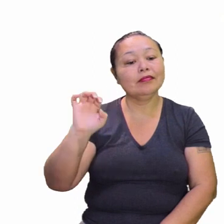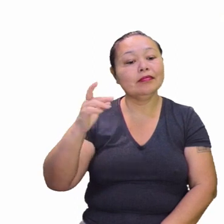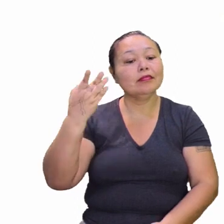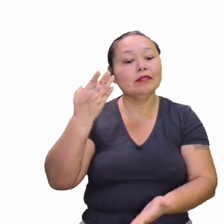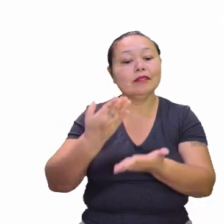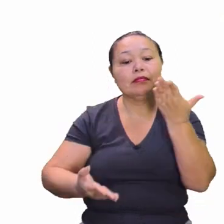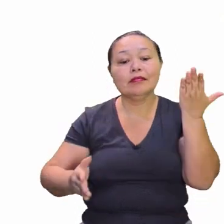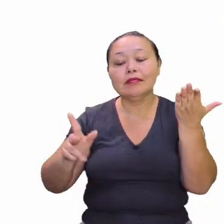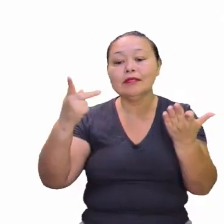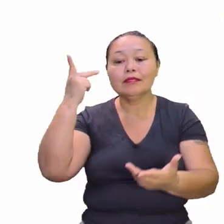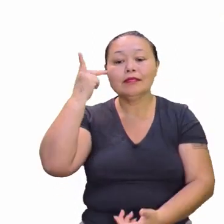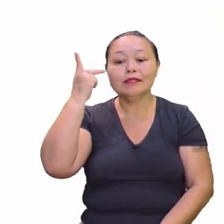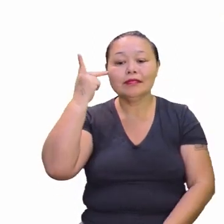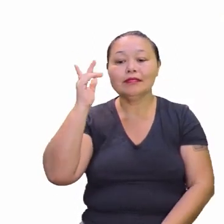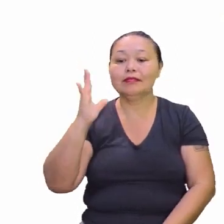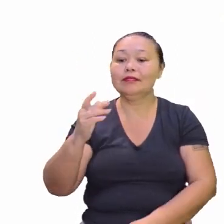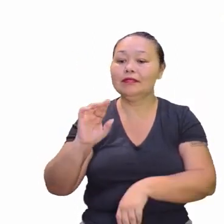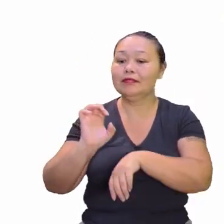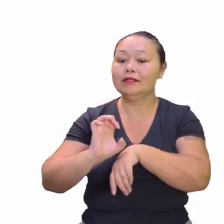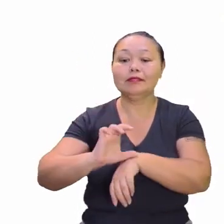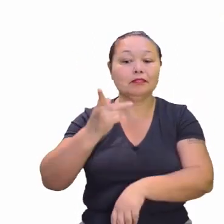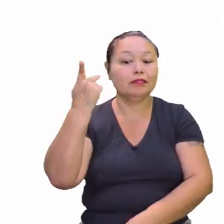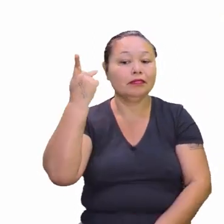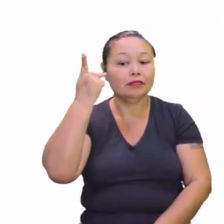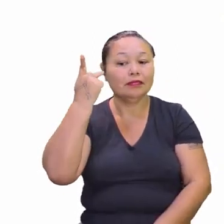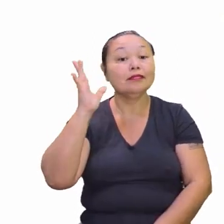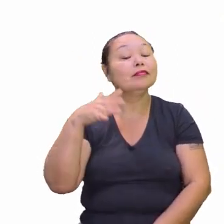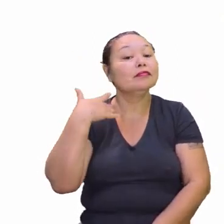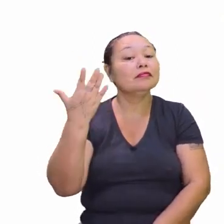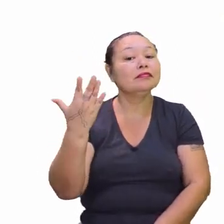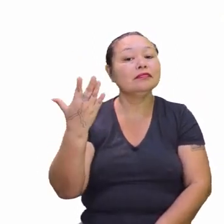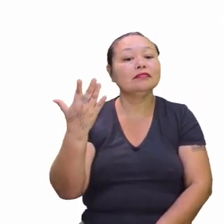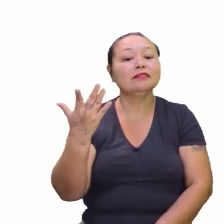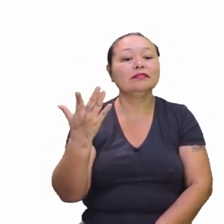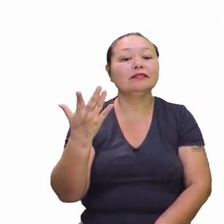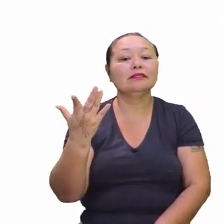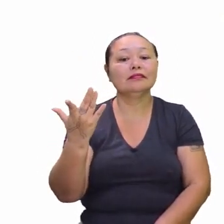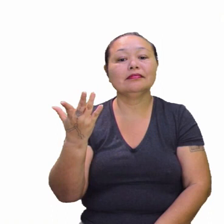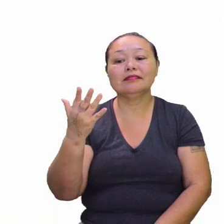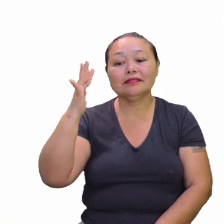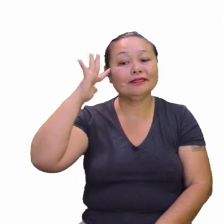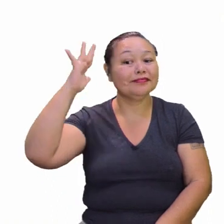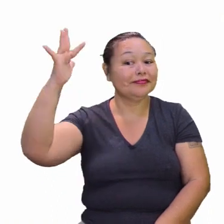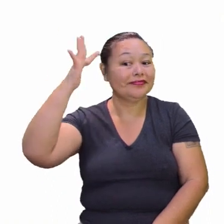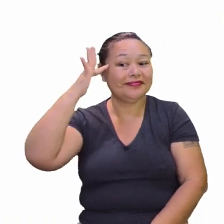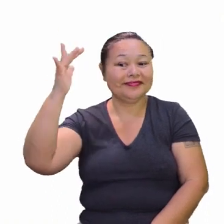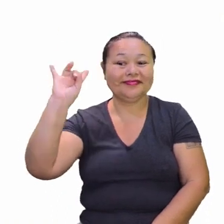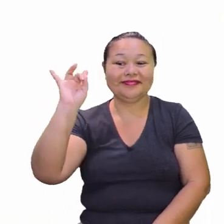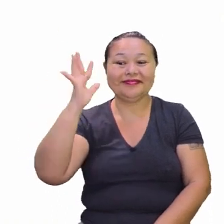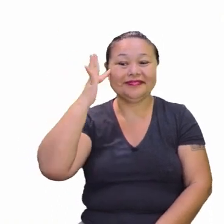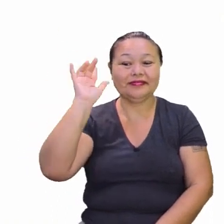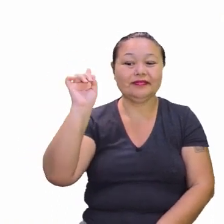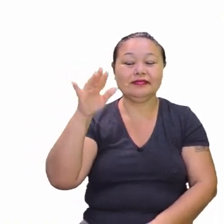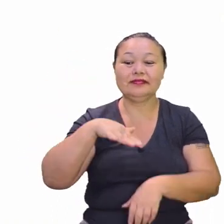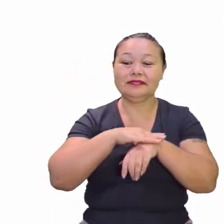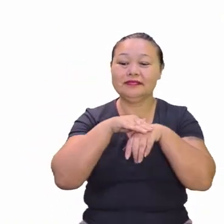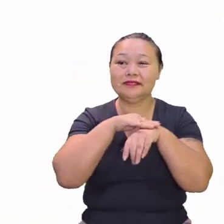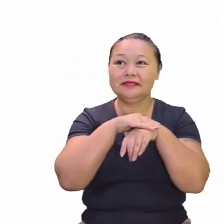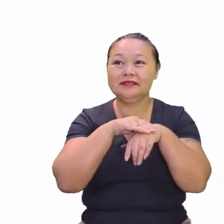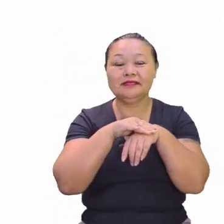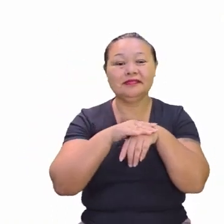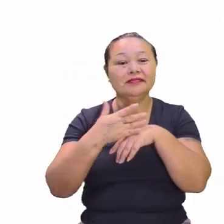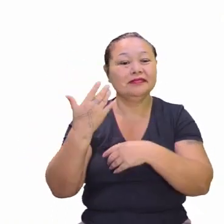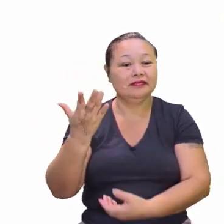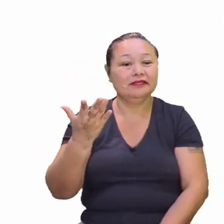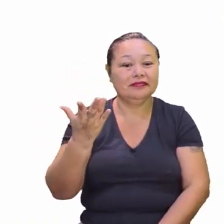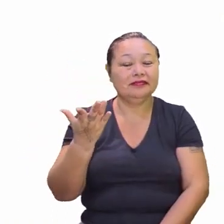letra E. Só perde para o estado de São Paulo, Rogério. E aí, Rogério? É um sonho ainda, Tá né? contigo, vai lá, conversa com ele sobre isso